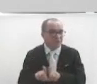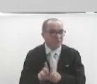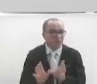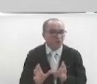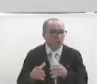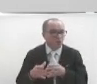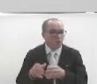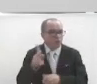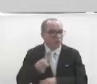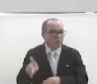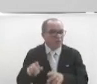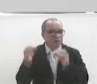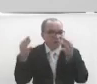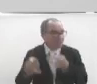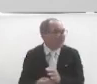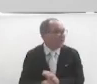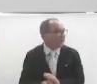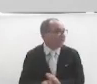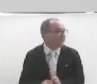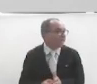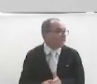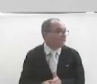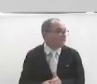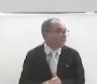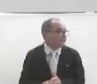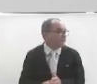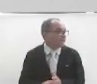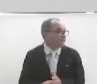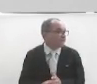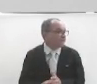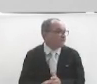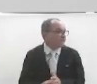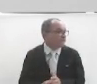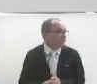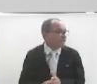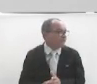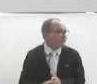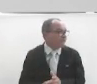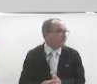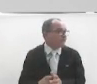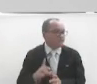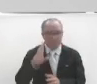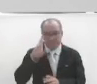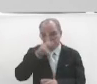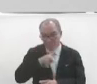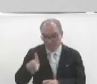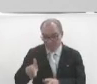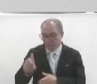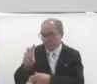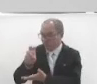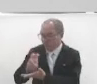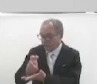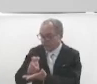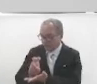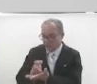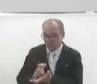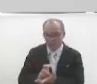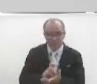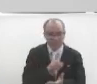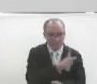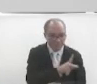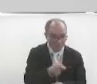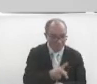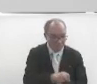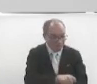e ó e aqui a docente de educação infantil docente educação